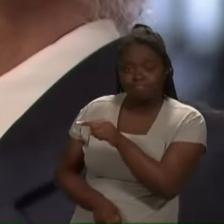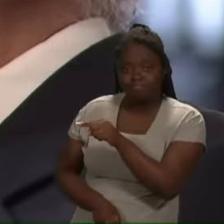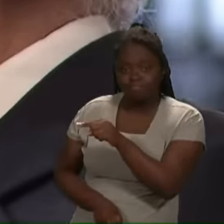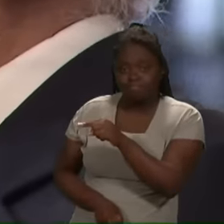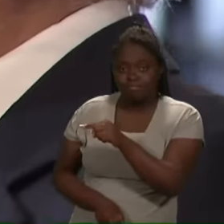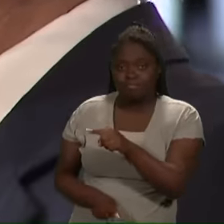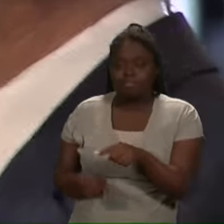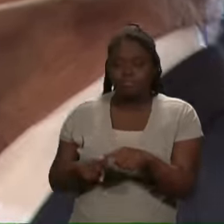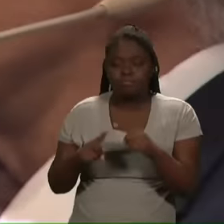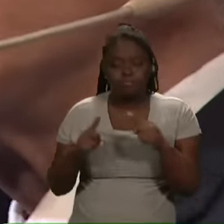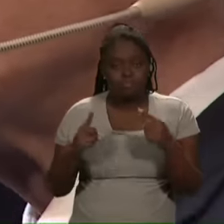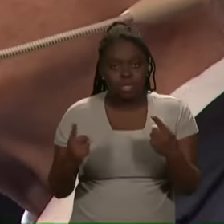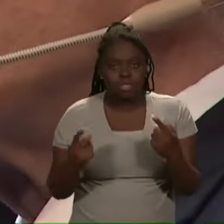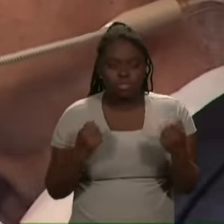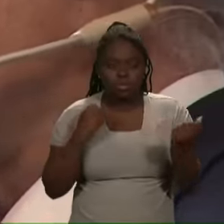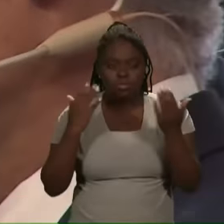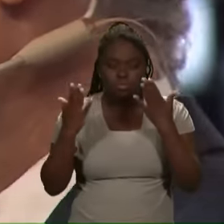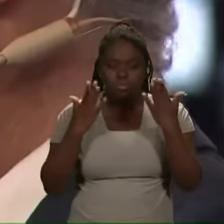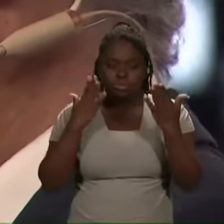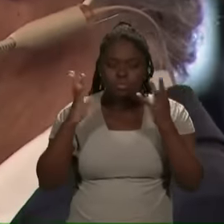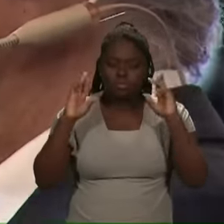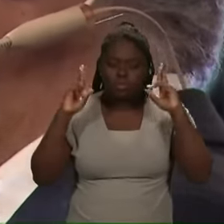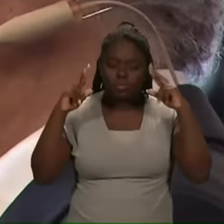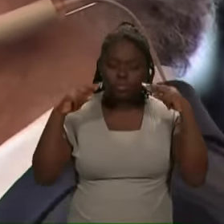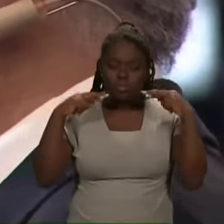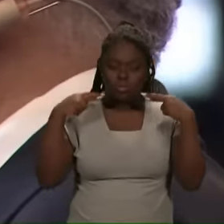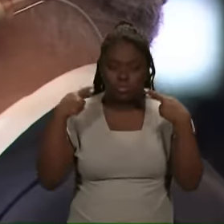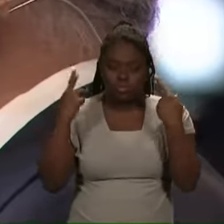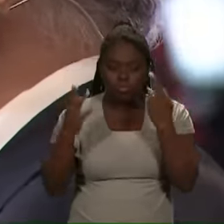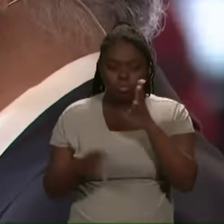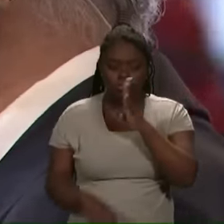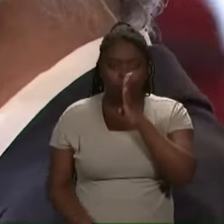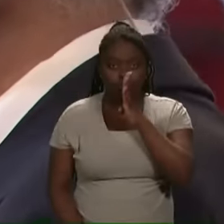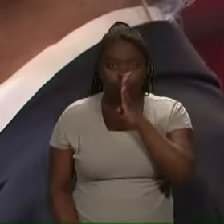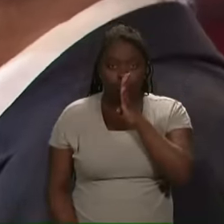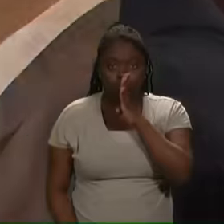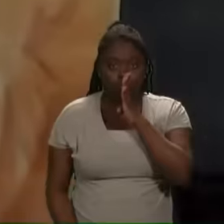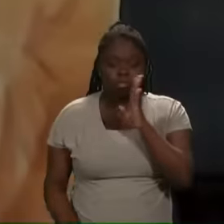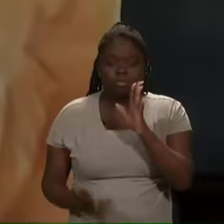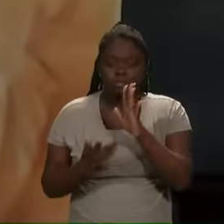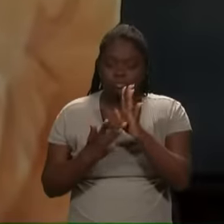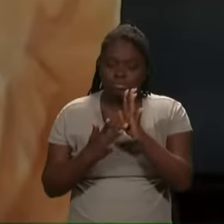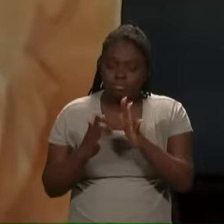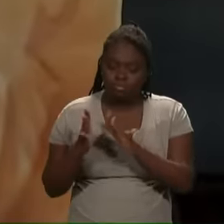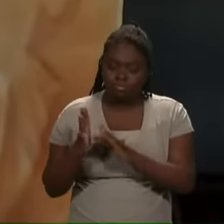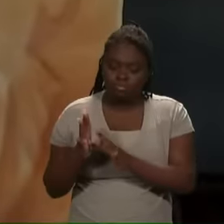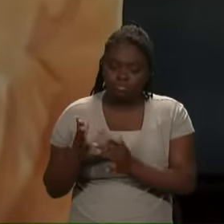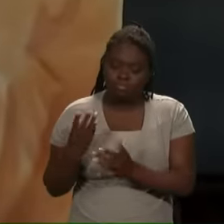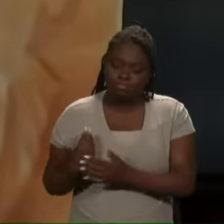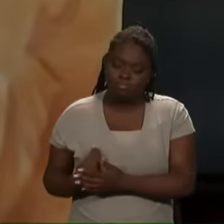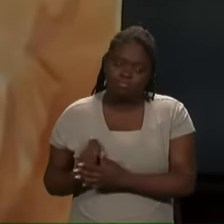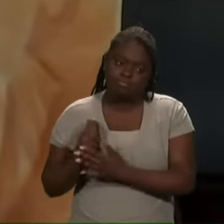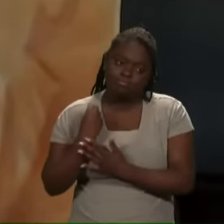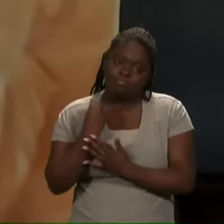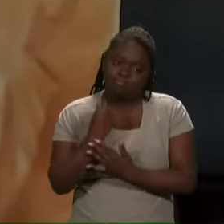Mas como uma ovelha muda perante os seus tosqueadores, ele se entregou.